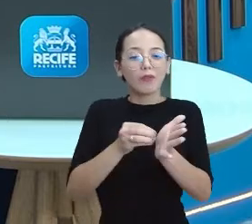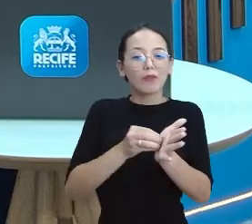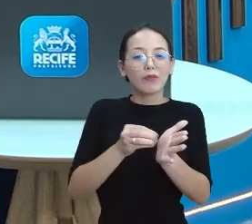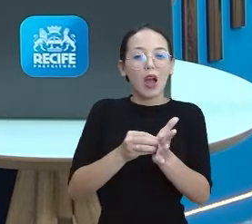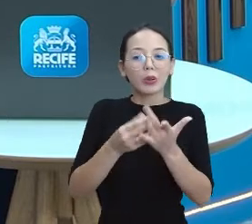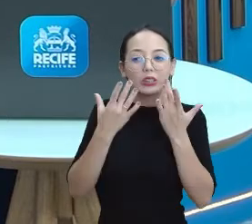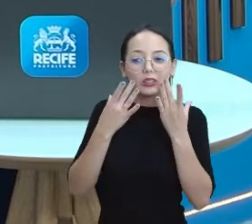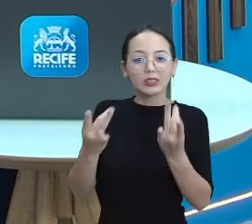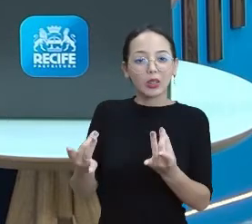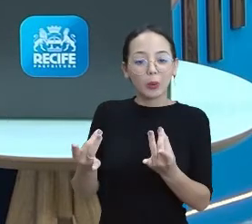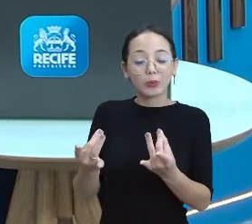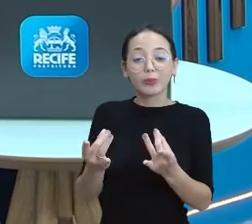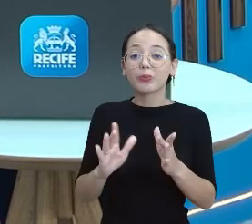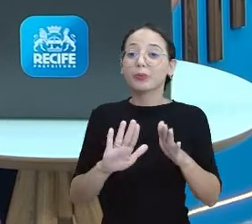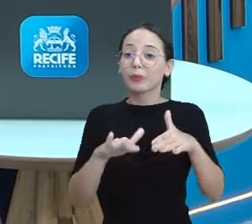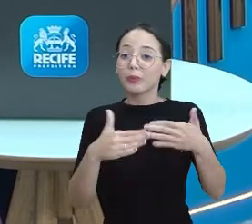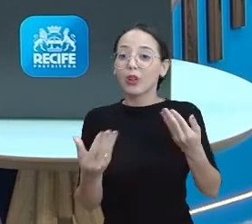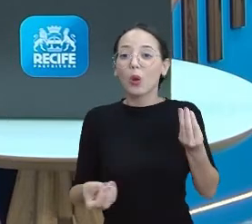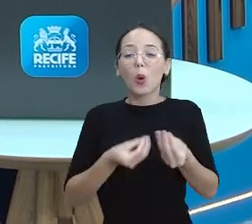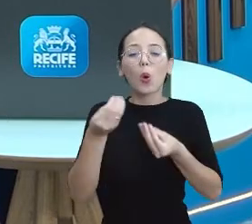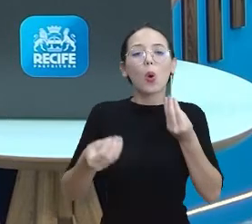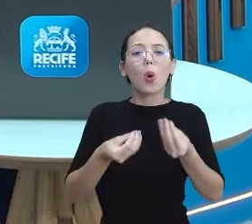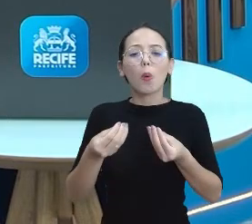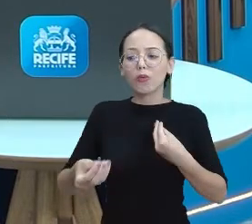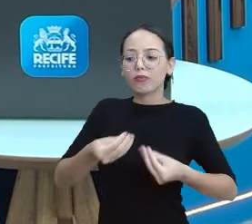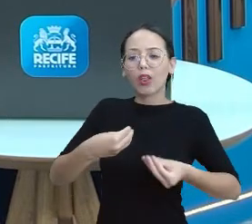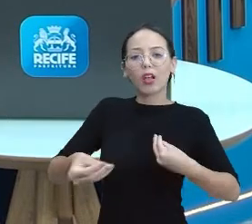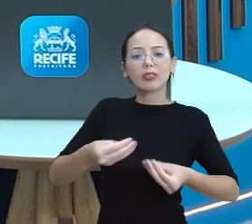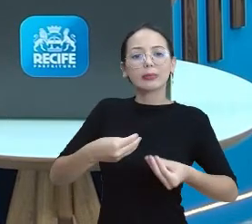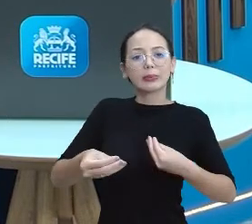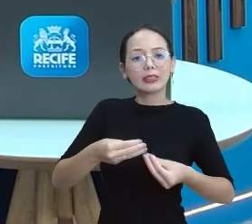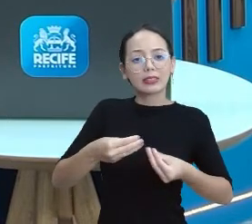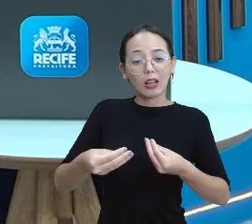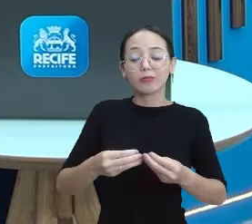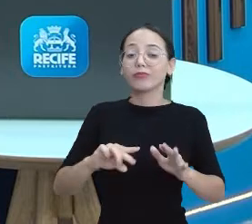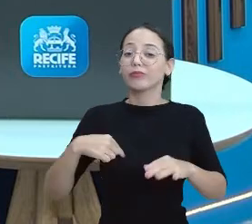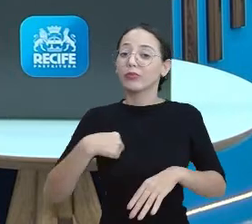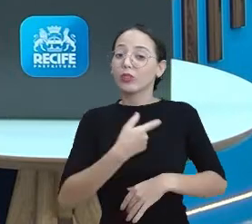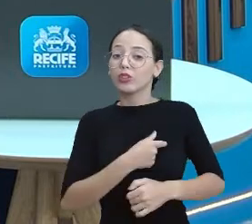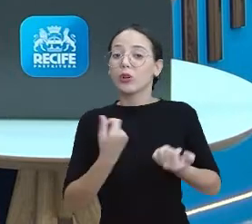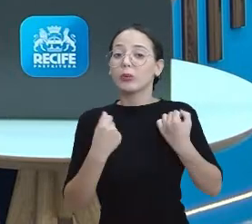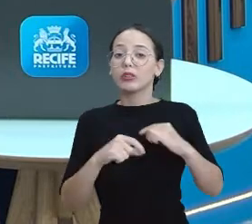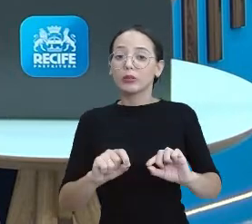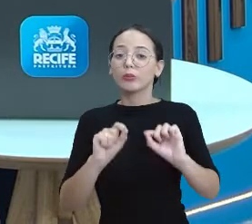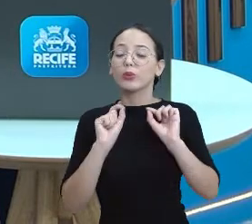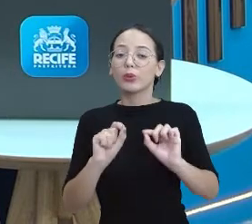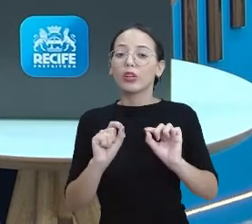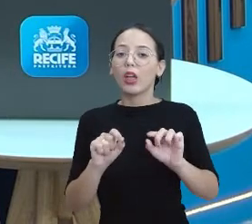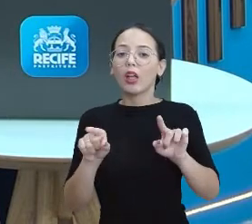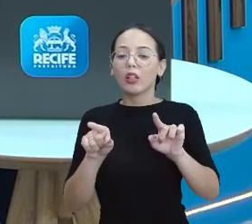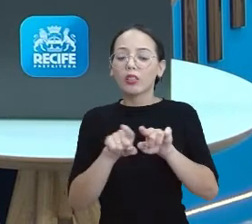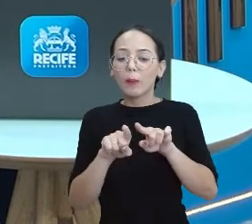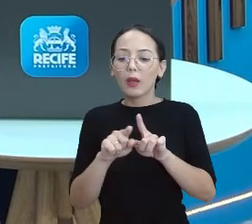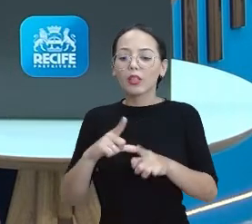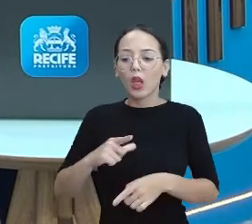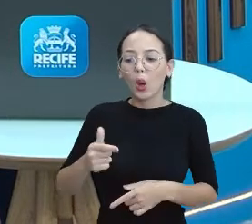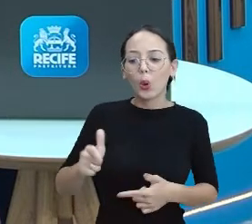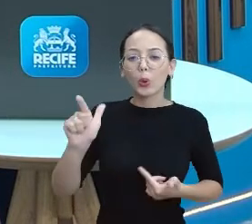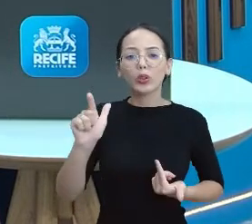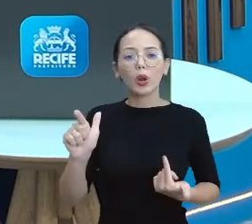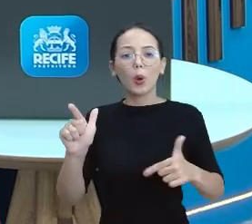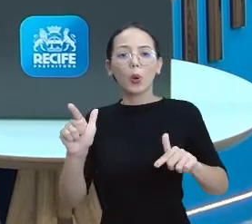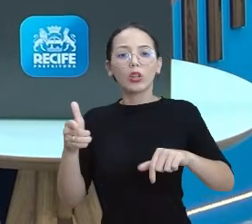de adesão? Então, assim, como flexibilizar isso? Então, para isso a gente precisa ter outras atividades de